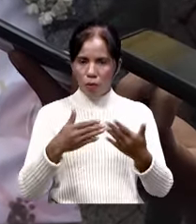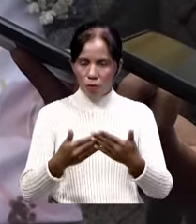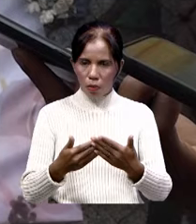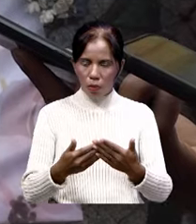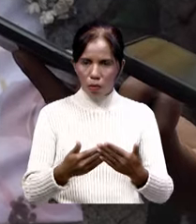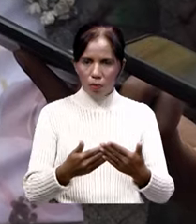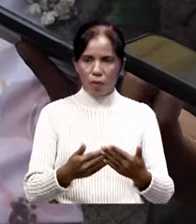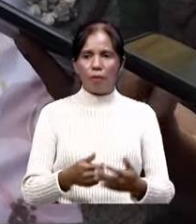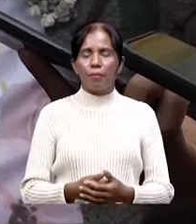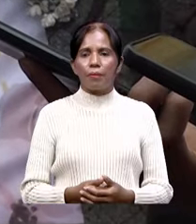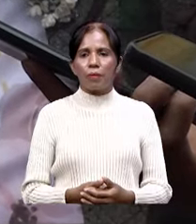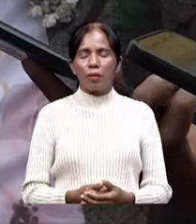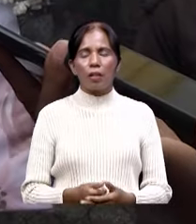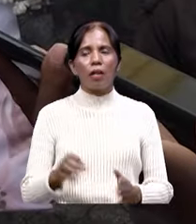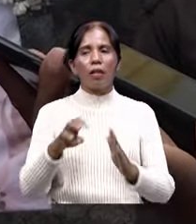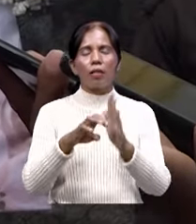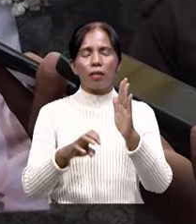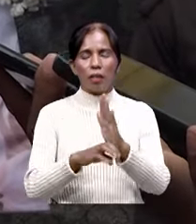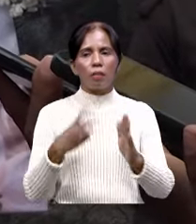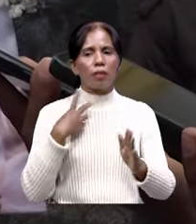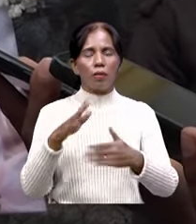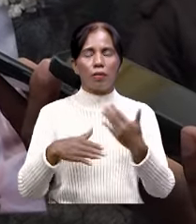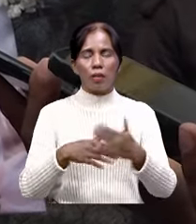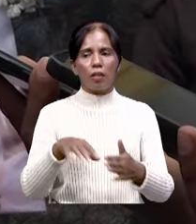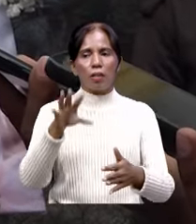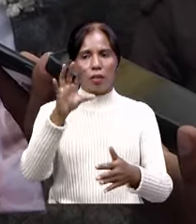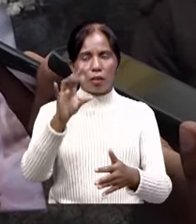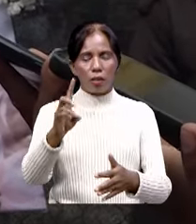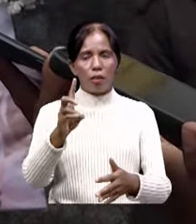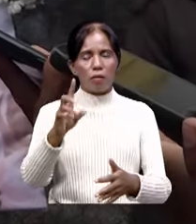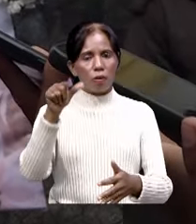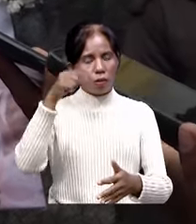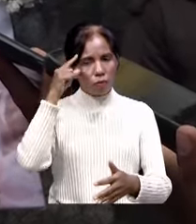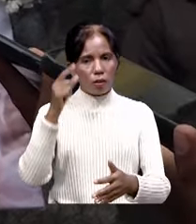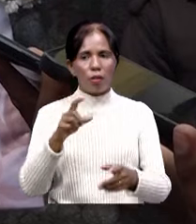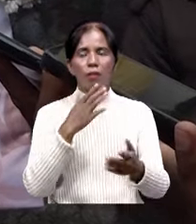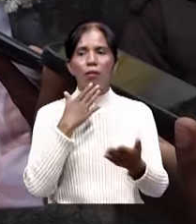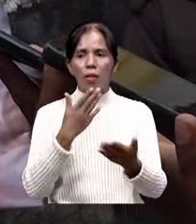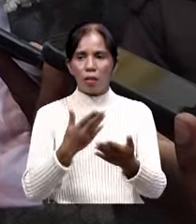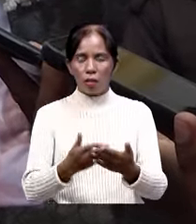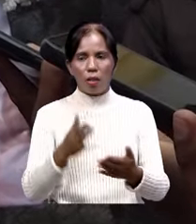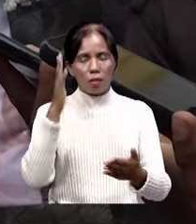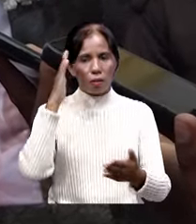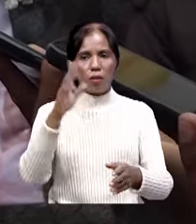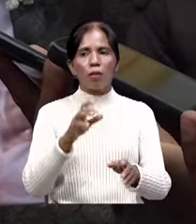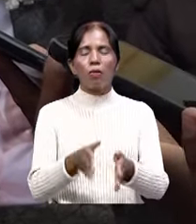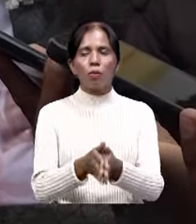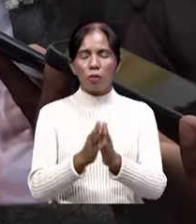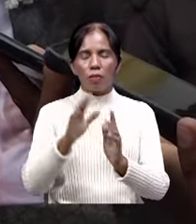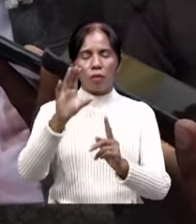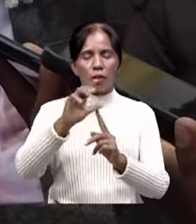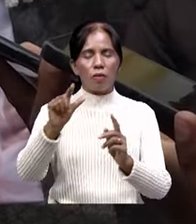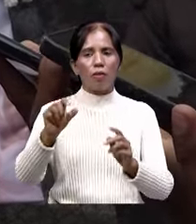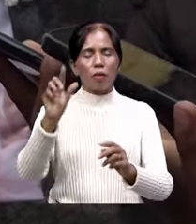lori. Estado ne baita hoto. Governo sexto governo ita bot ba us valida ne dia kliu ato atene husba e se su komore